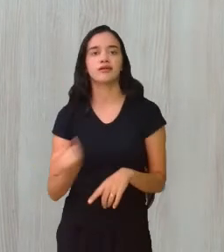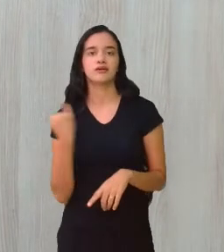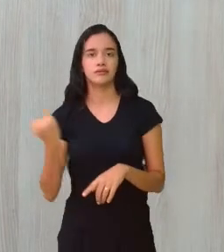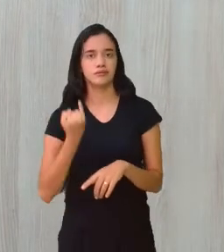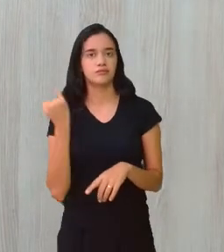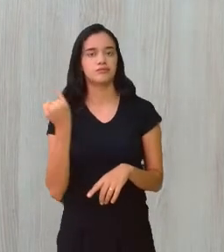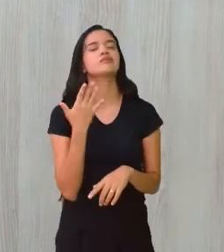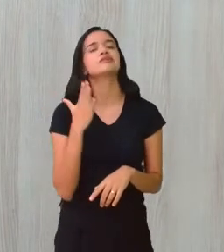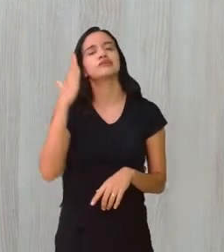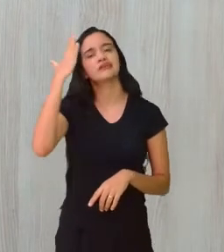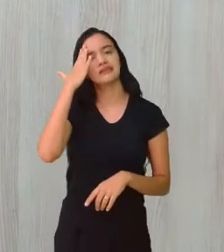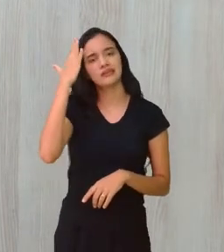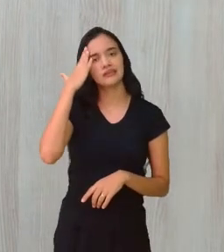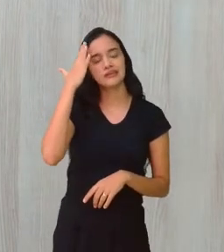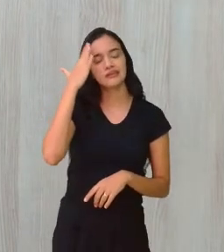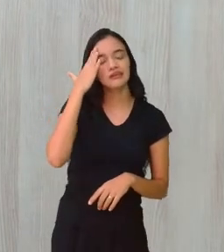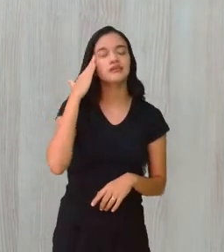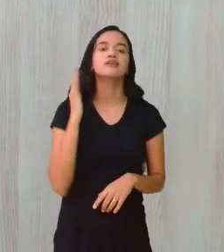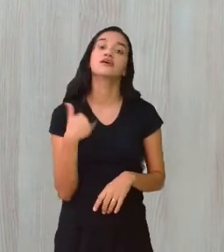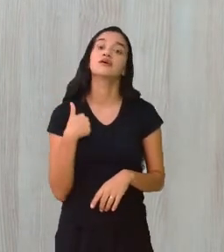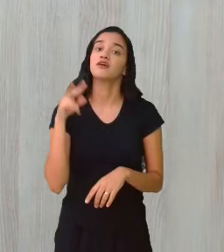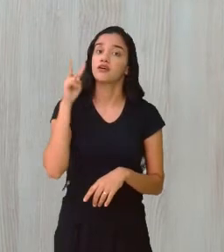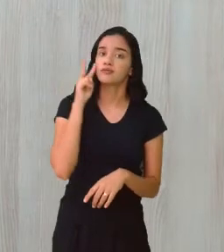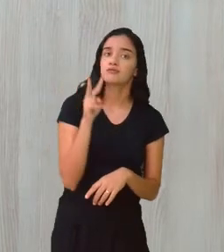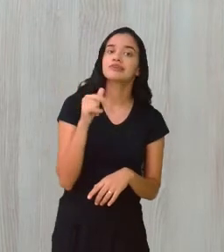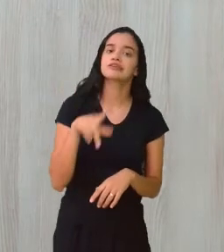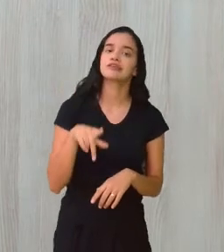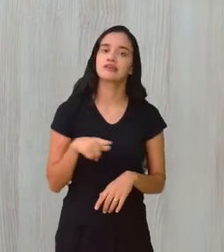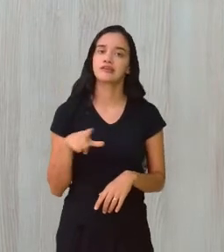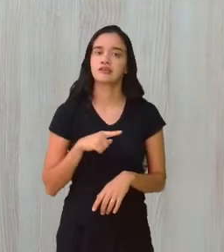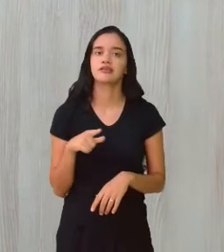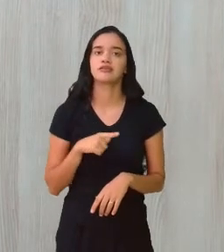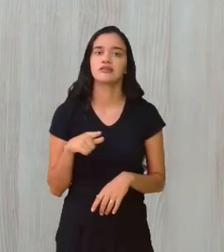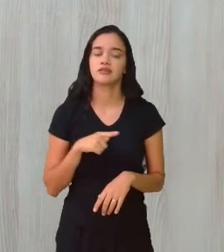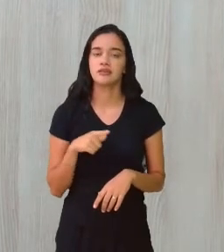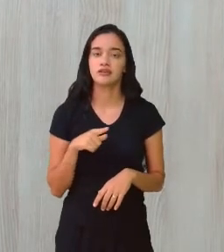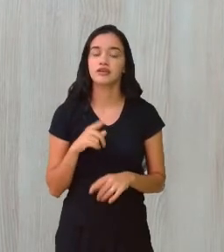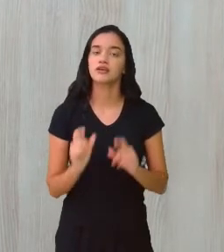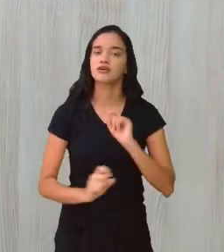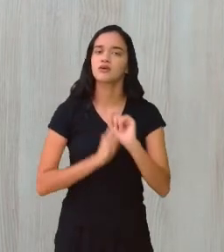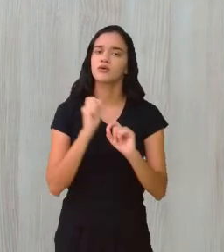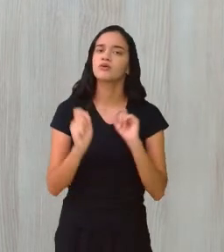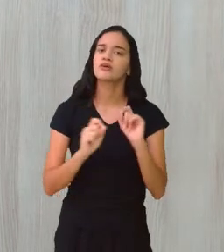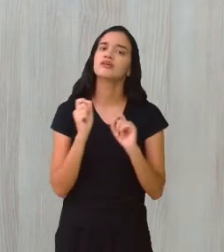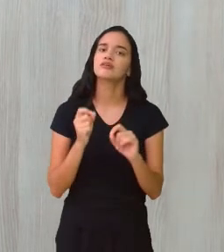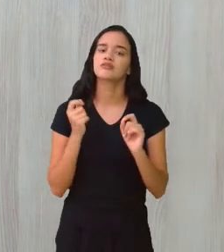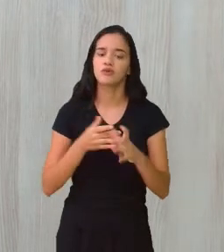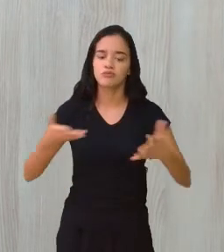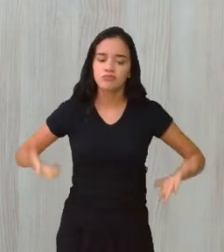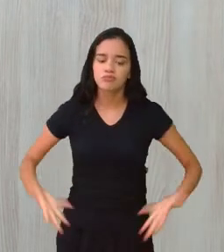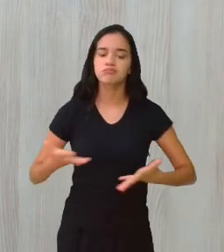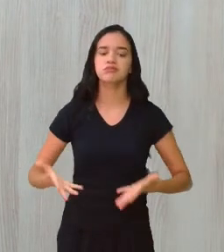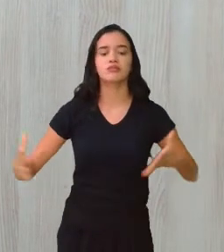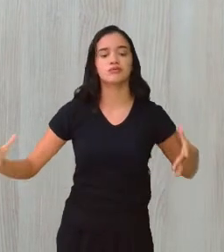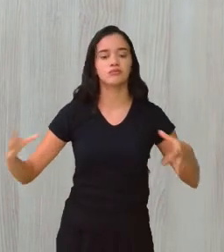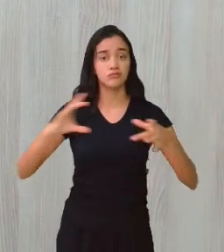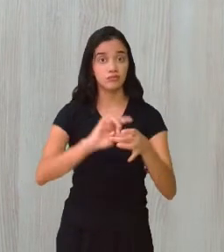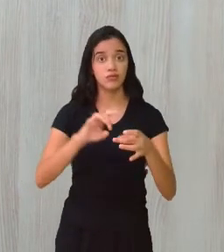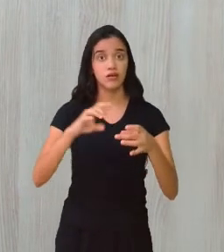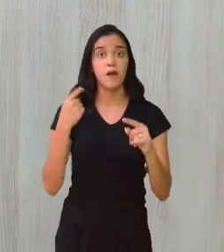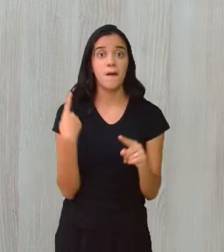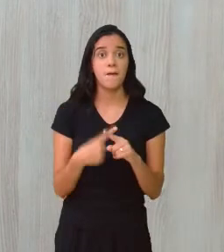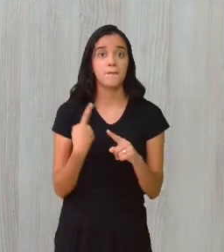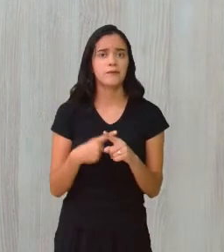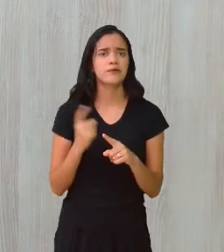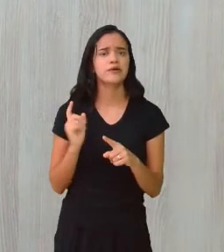gente entenda, né? Veja que existe essa questão e a gente se engajar. Né? Porque quando a